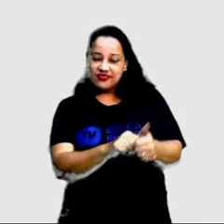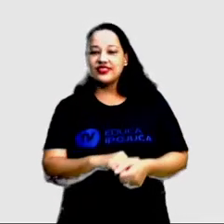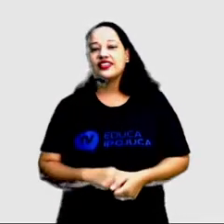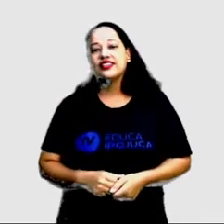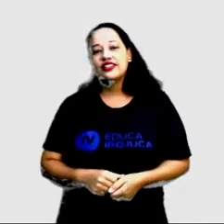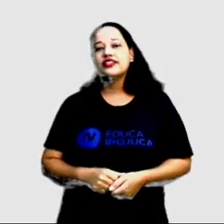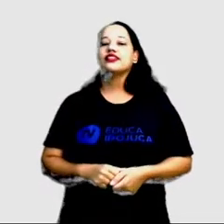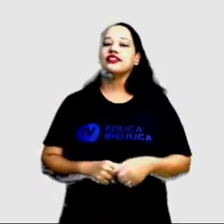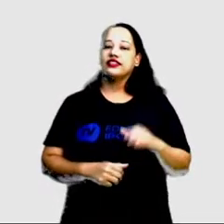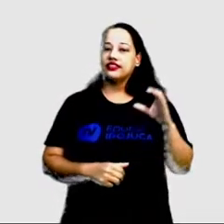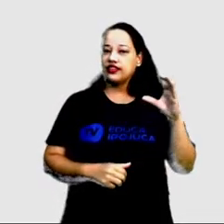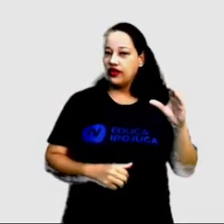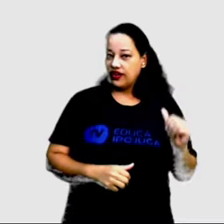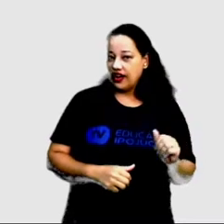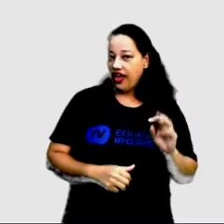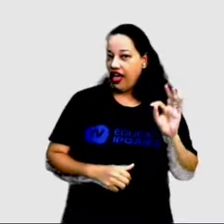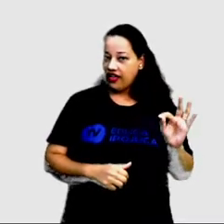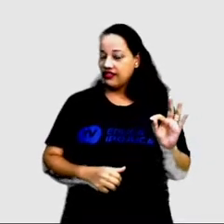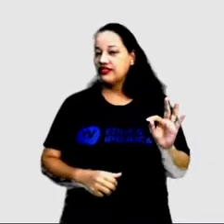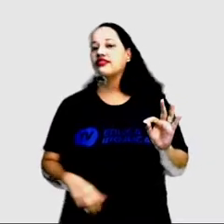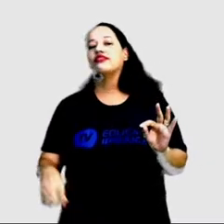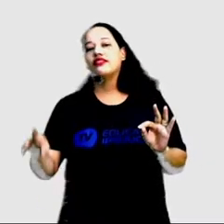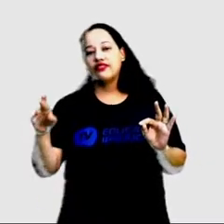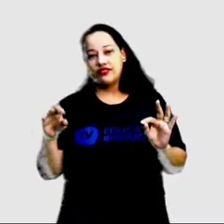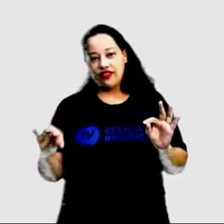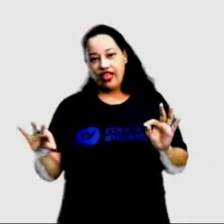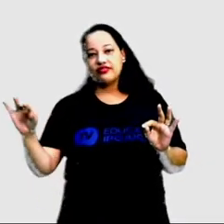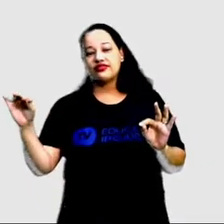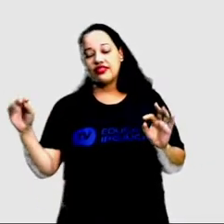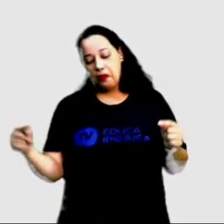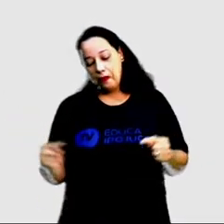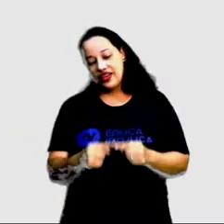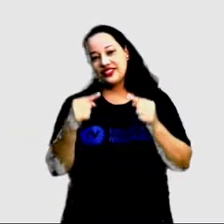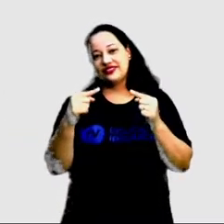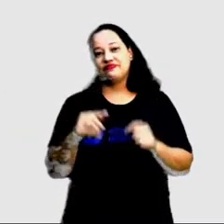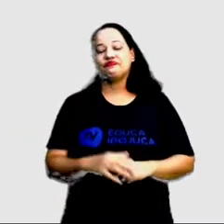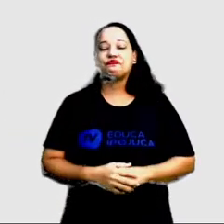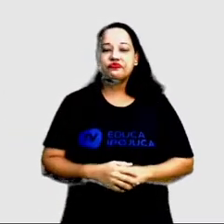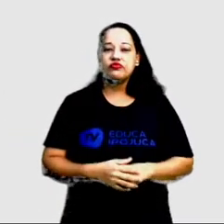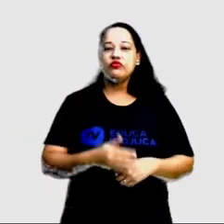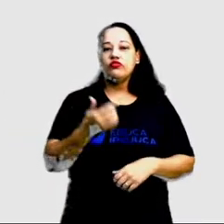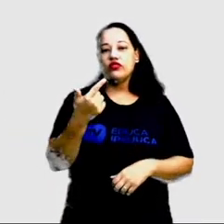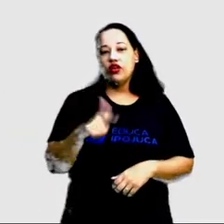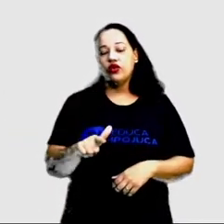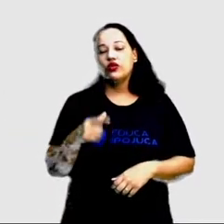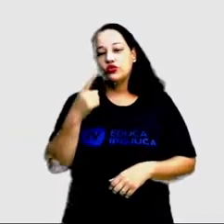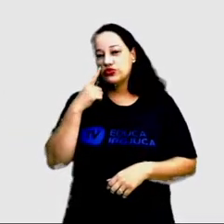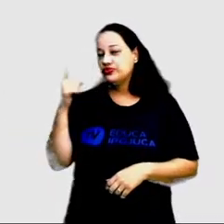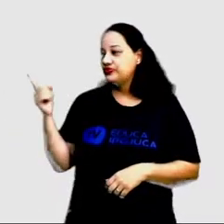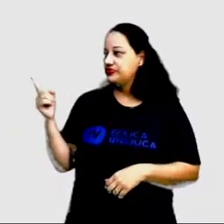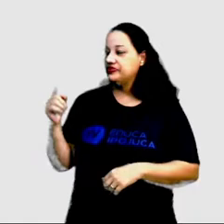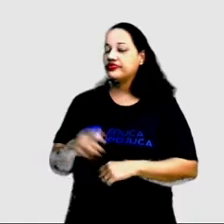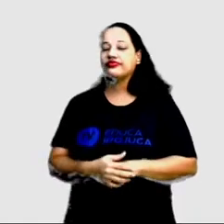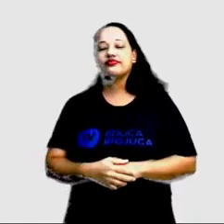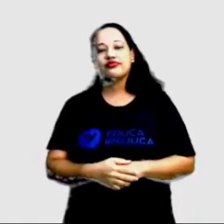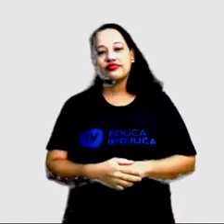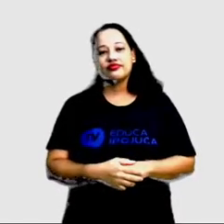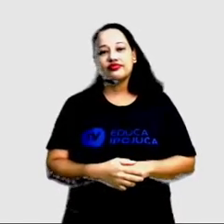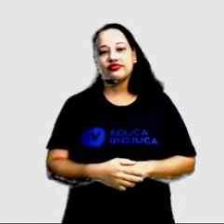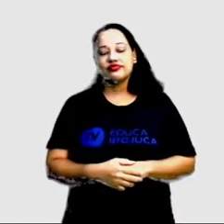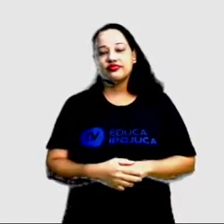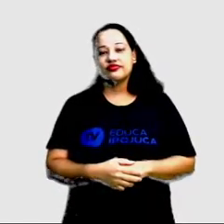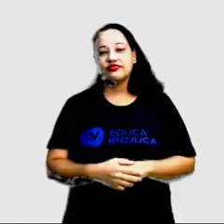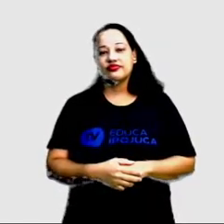com rat. Temos aqui o nosso Tom e Jerry. Look at that book.